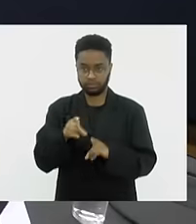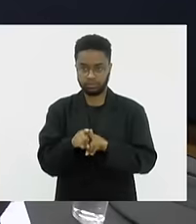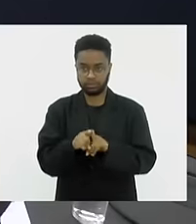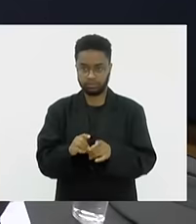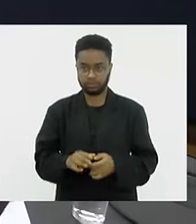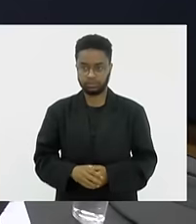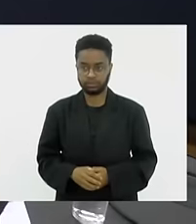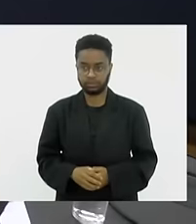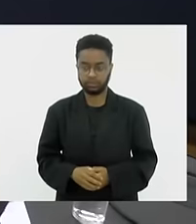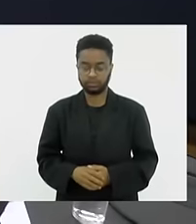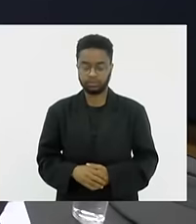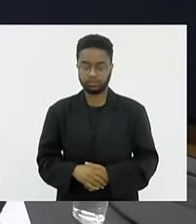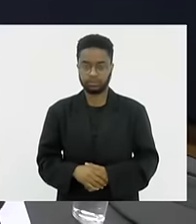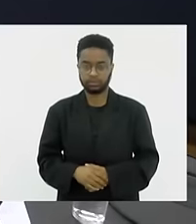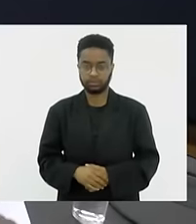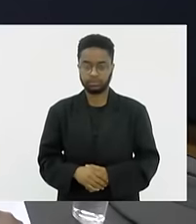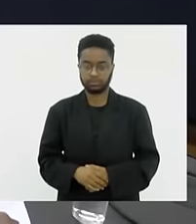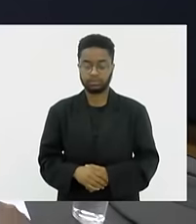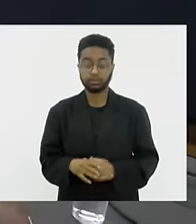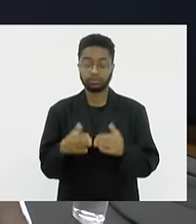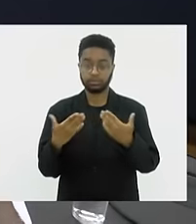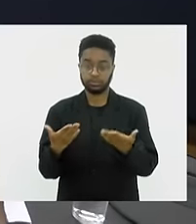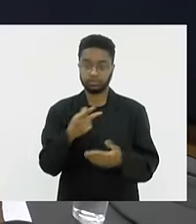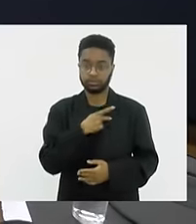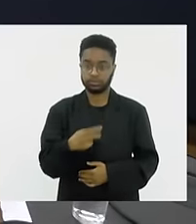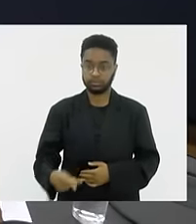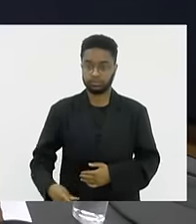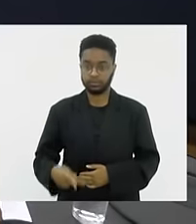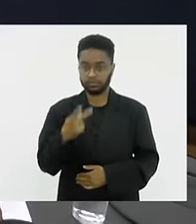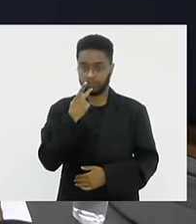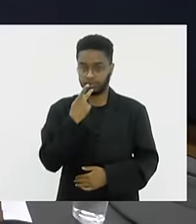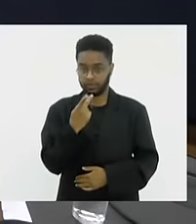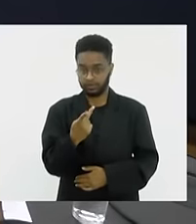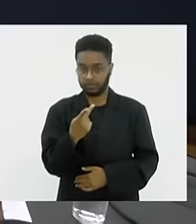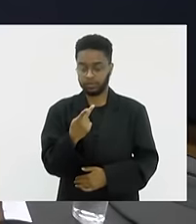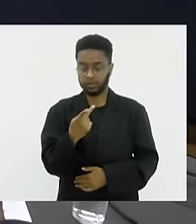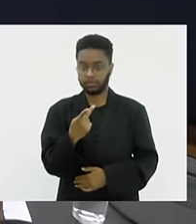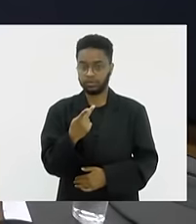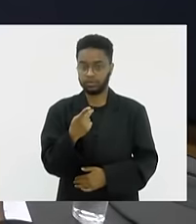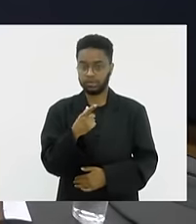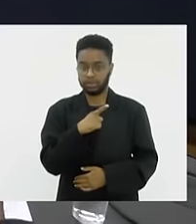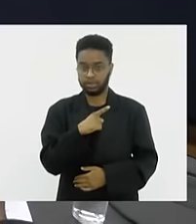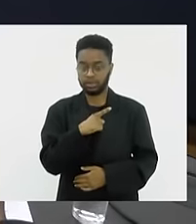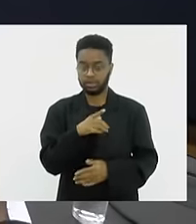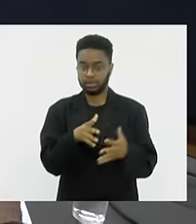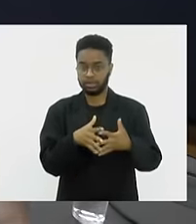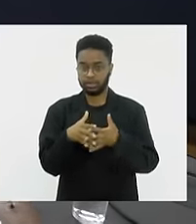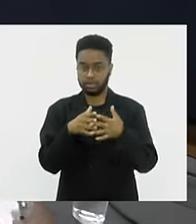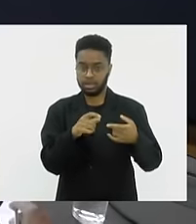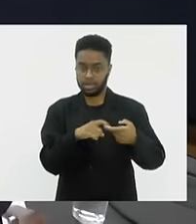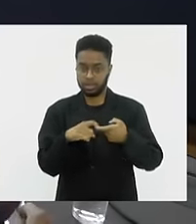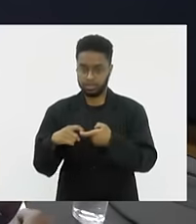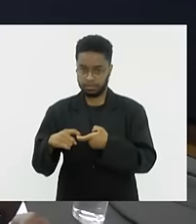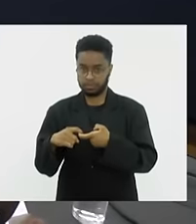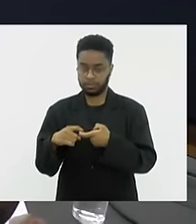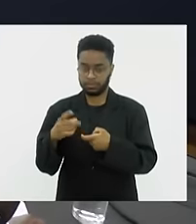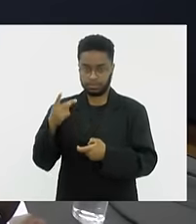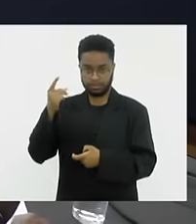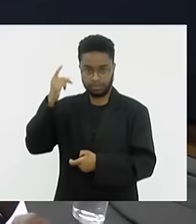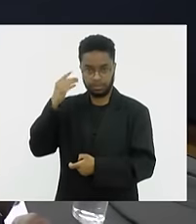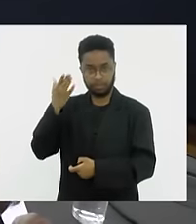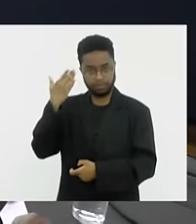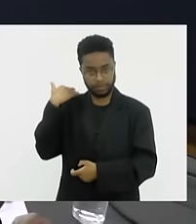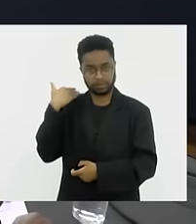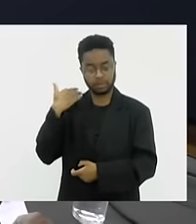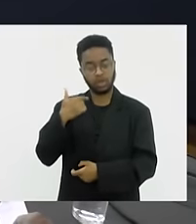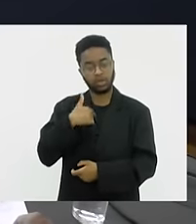Depois o deputado Marcelo Dino. Então, já que o presidente citou, né, a rebocar por práticas ilegais no passado, eu queria propor aqui